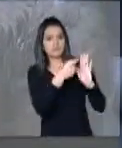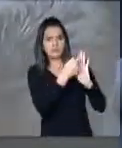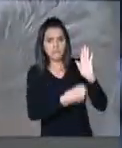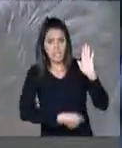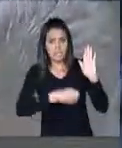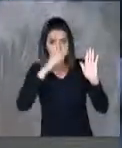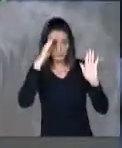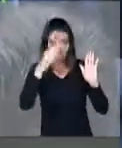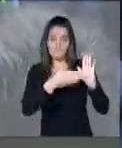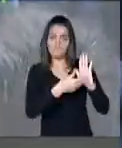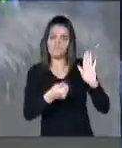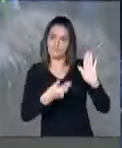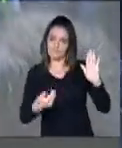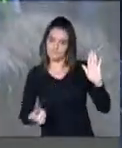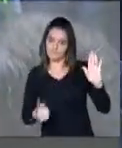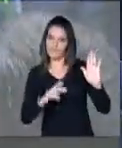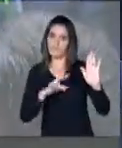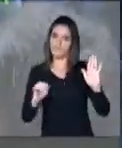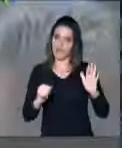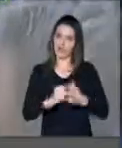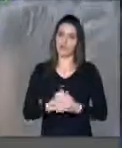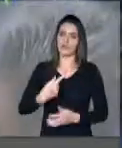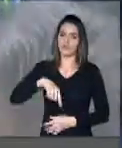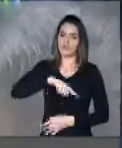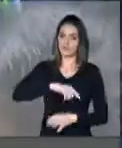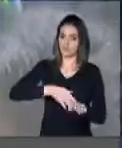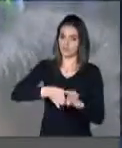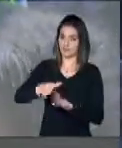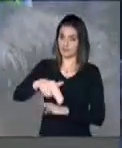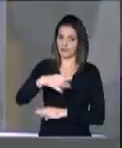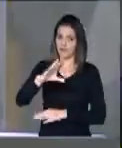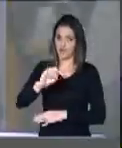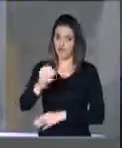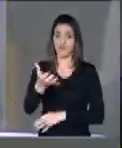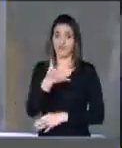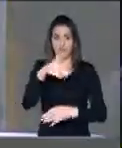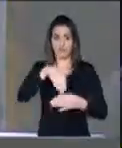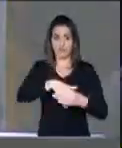encaminha não, e a gente quer votar essa matéria. Podemos. Podemos orientar não.